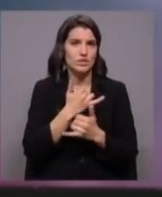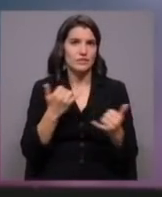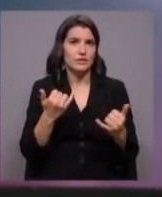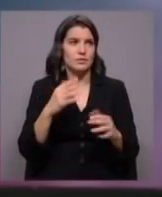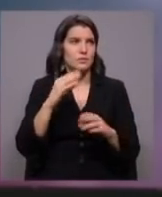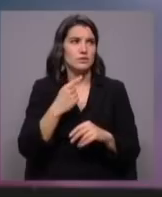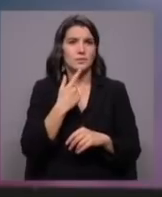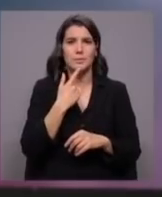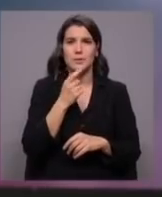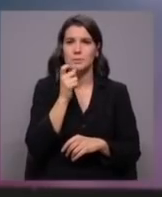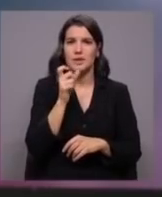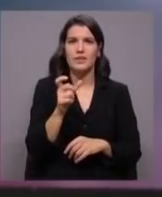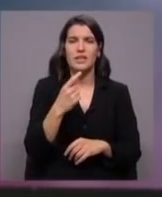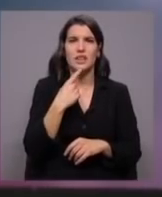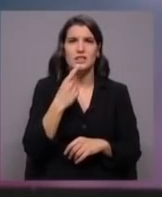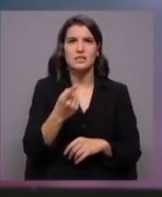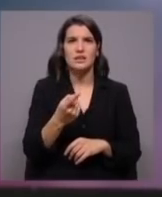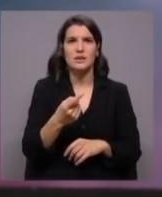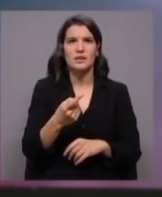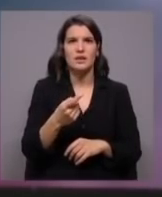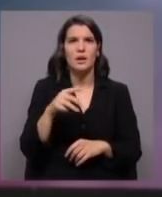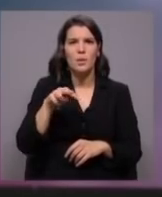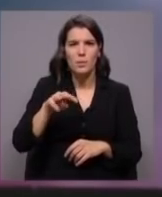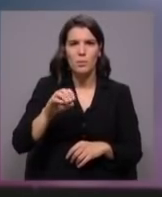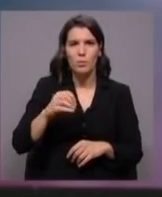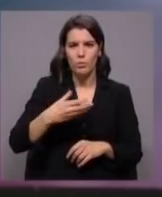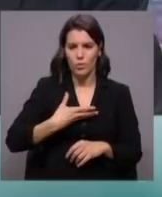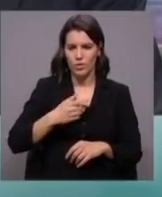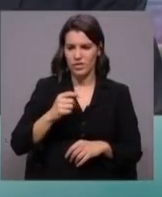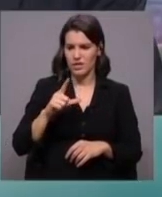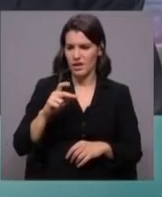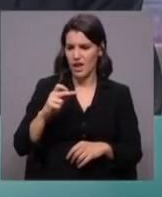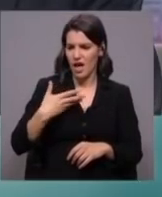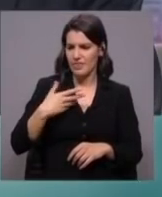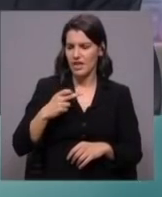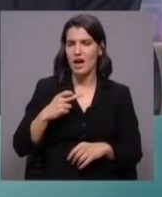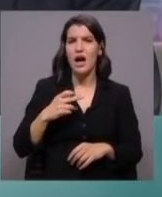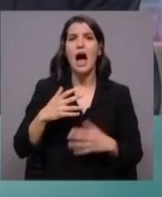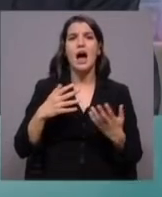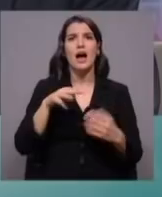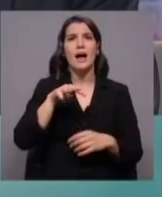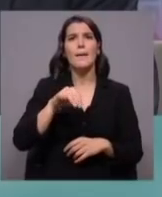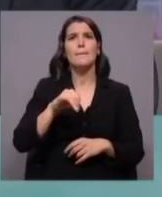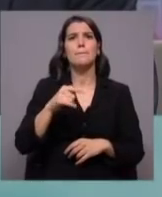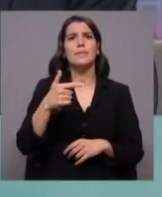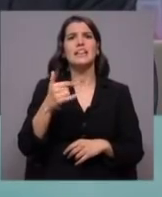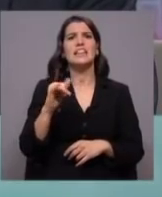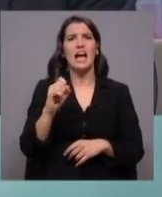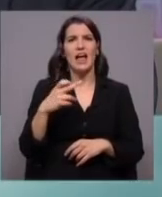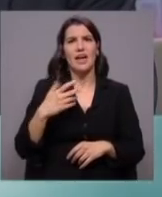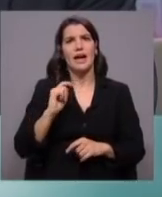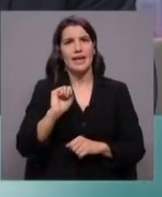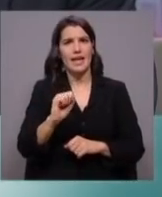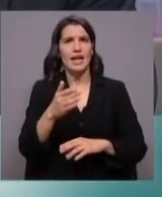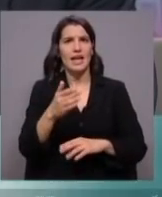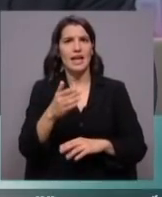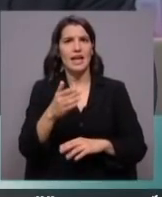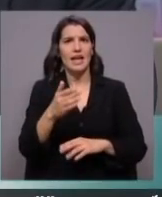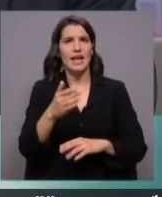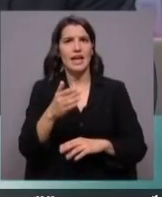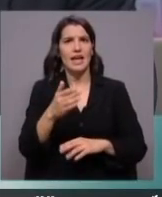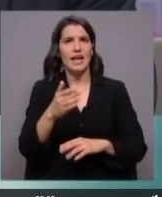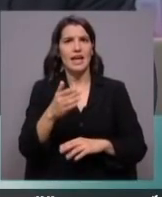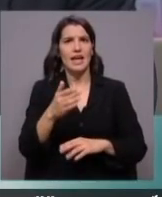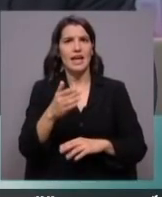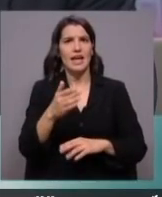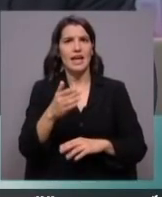Já não sei bem o termo que disse, modelada, seja ela... Mas é o que eu estou a dizer, sim, não é isso? Não é isso? Ou intermédio ou não intermédio. Mas também lá